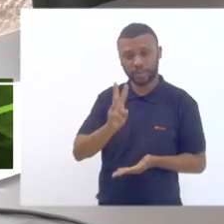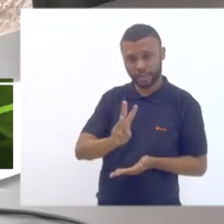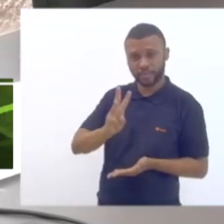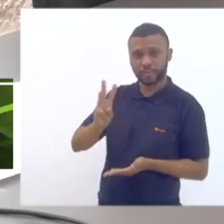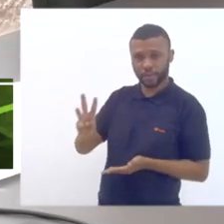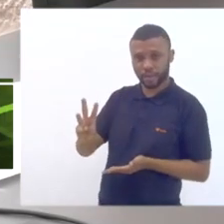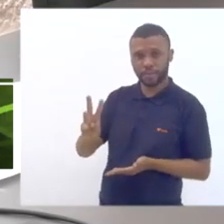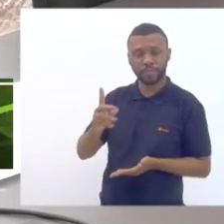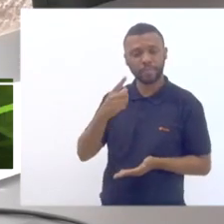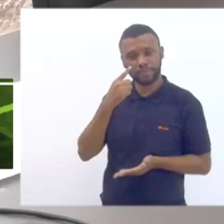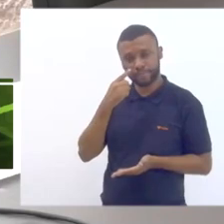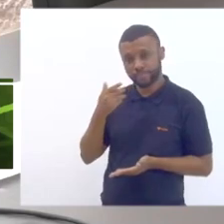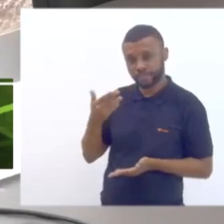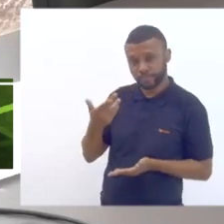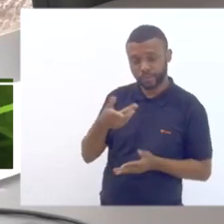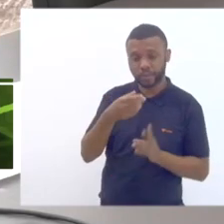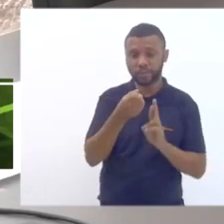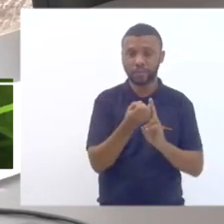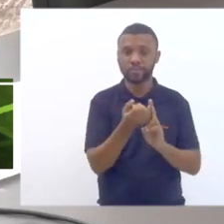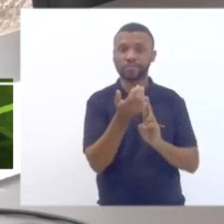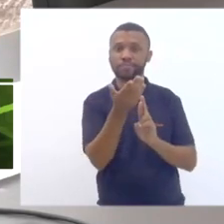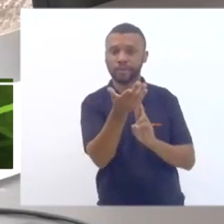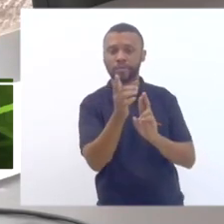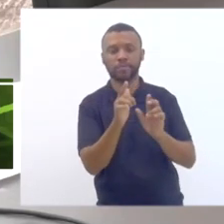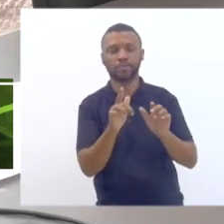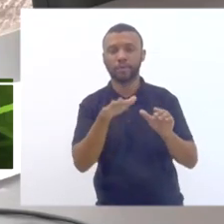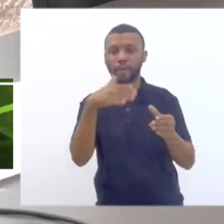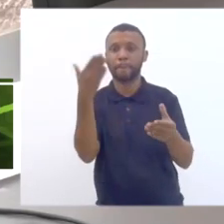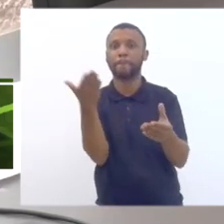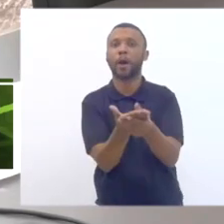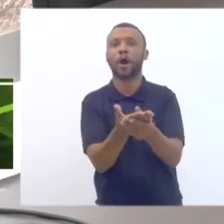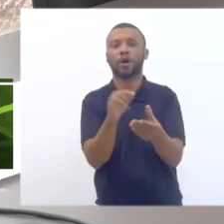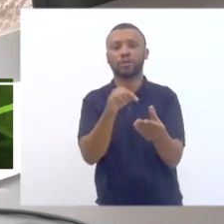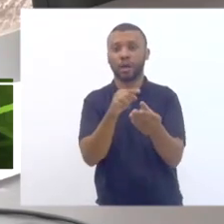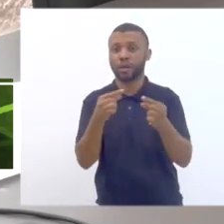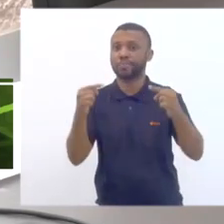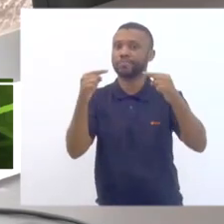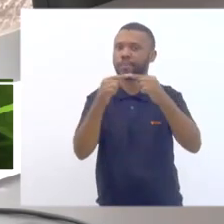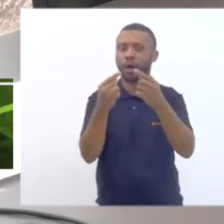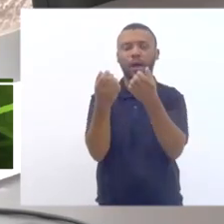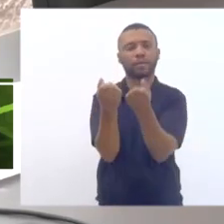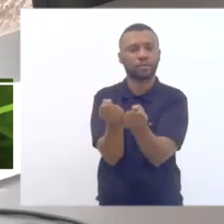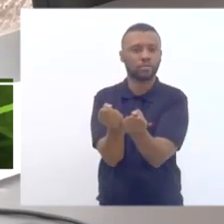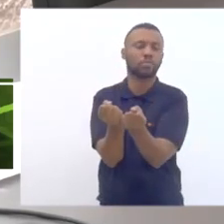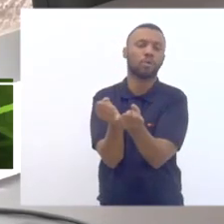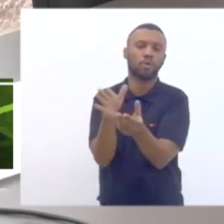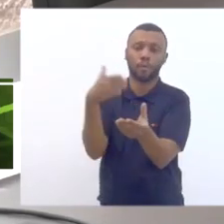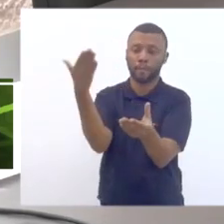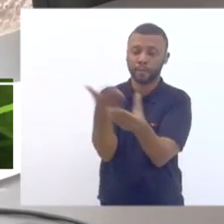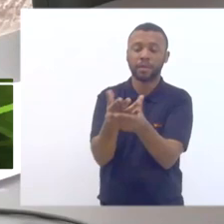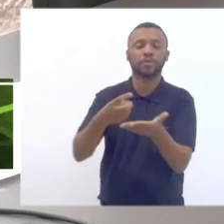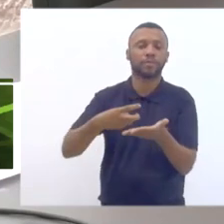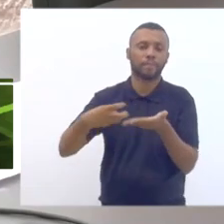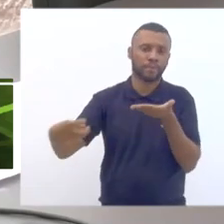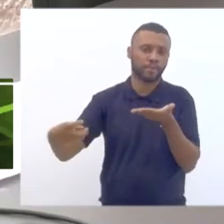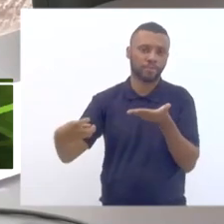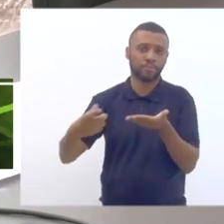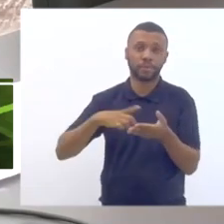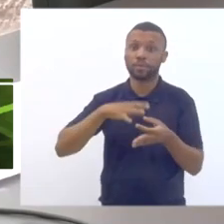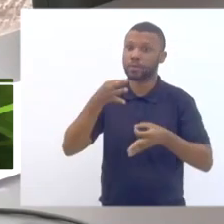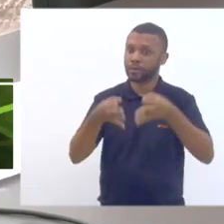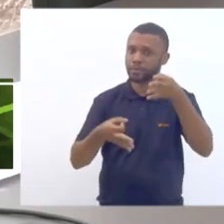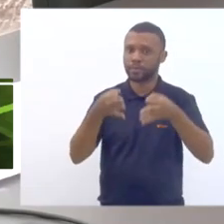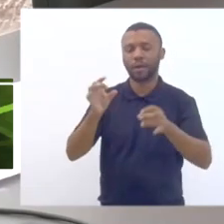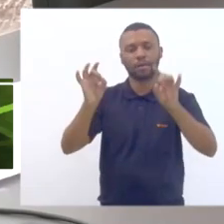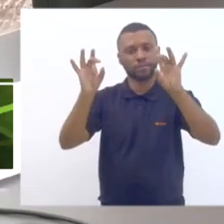foi o relator do feito da admissibilidade, visto que no Tribunal Especial Misto o relator